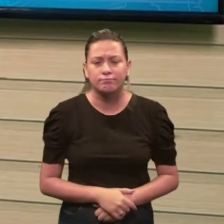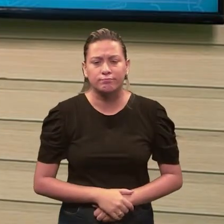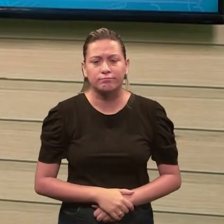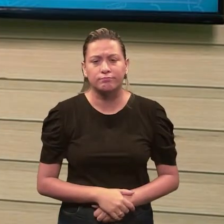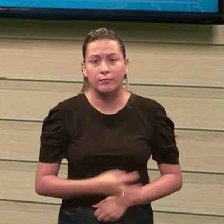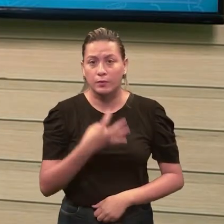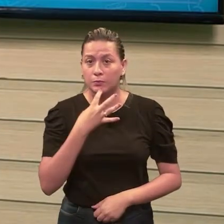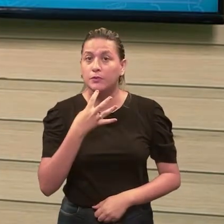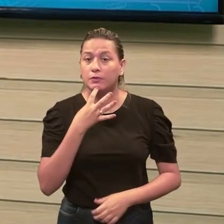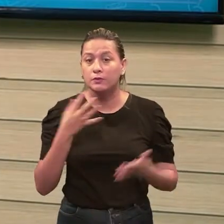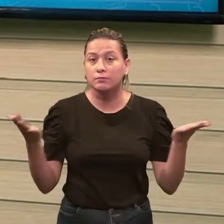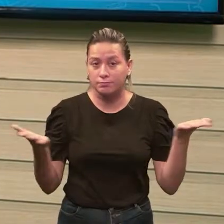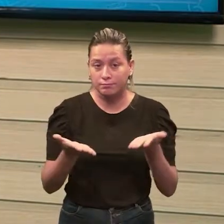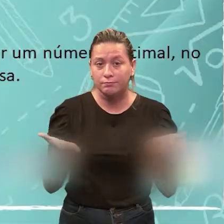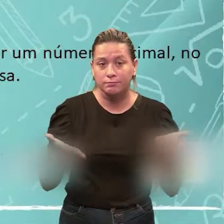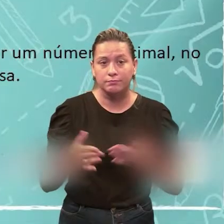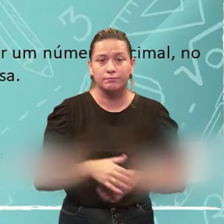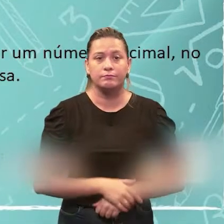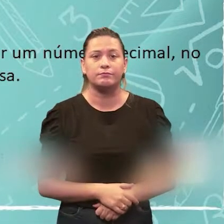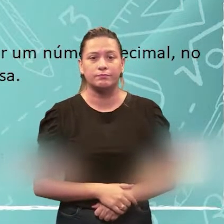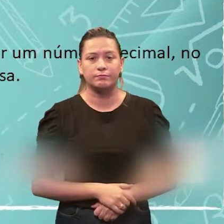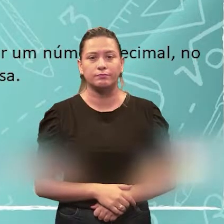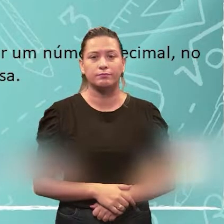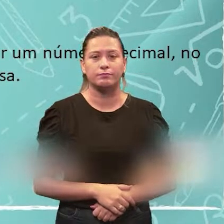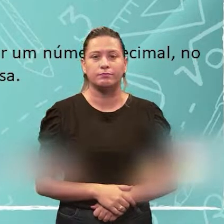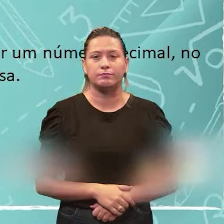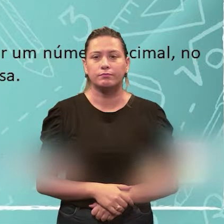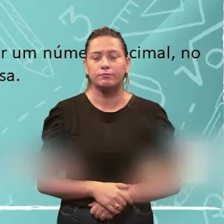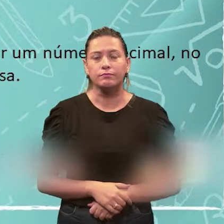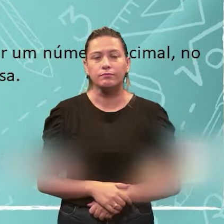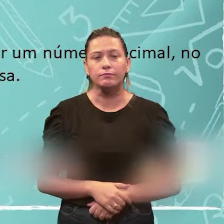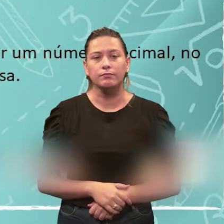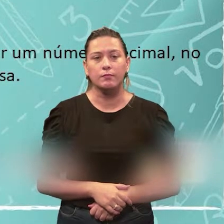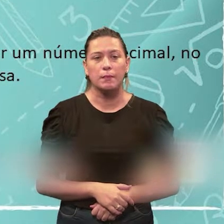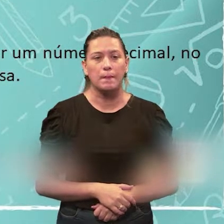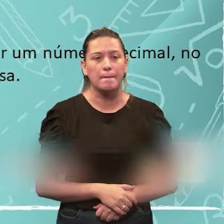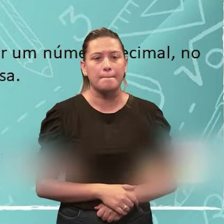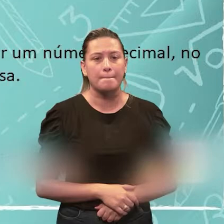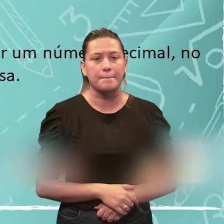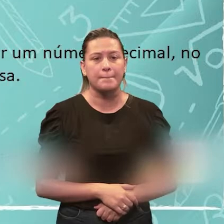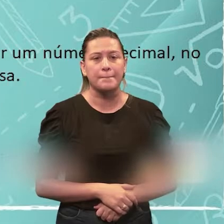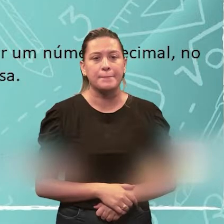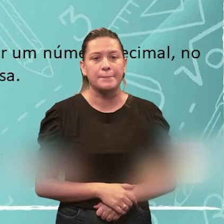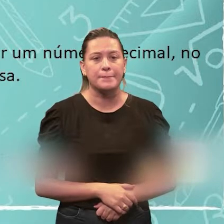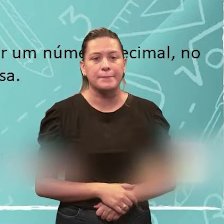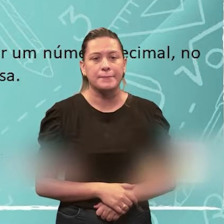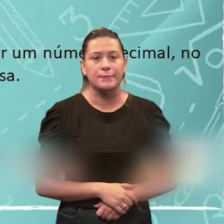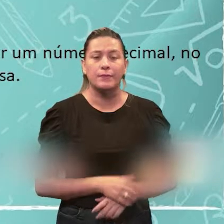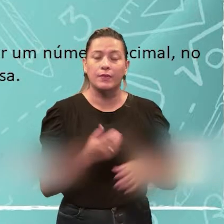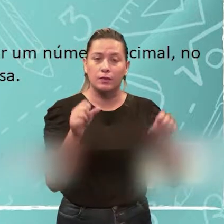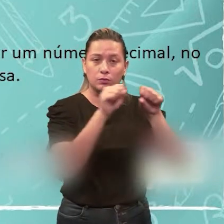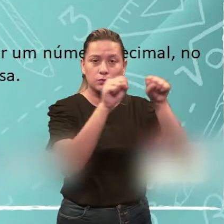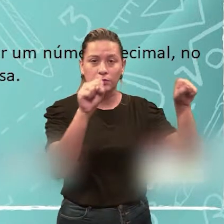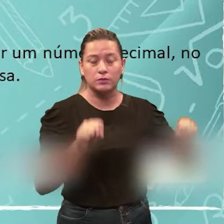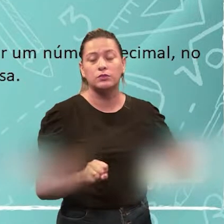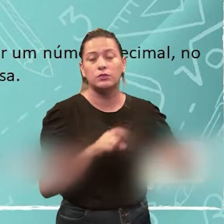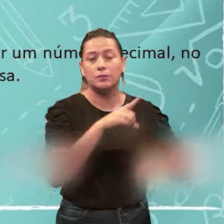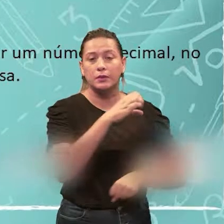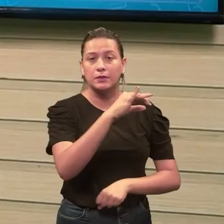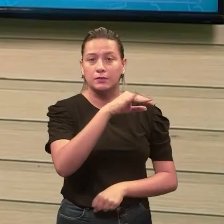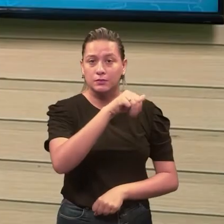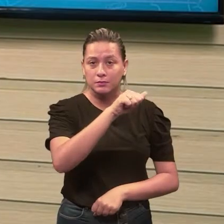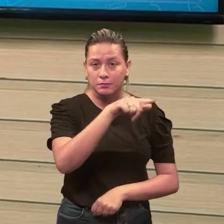gente vai conhecer um pouquinho aqui, né? Nada mais do que a conversão do nosso sistema